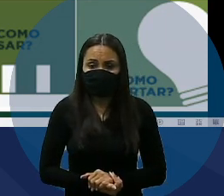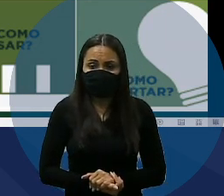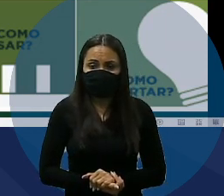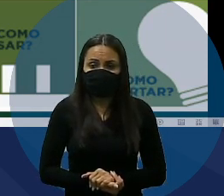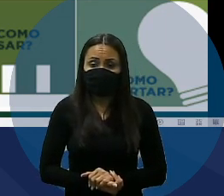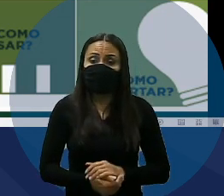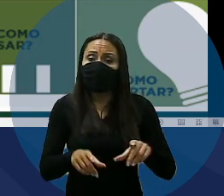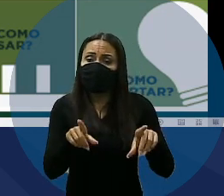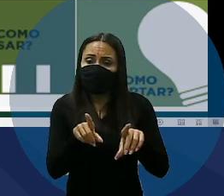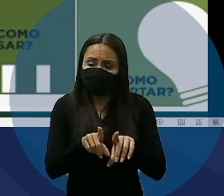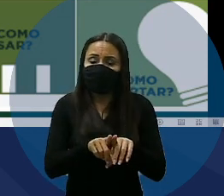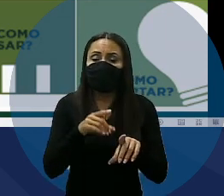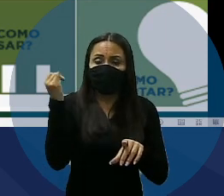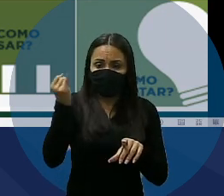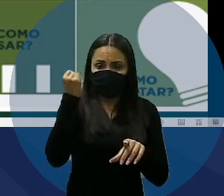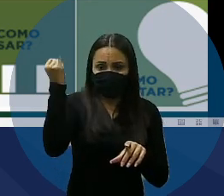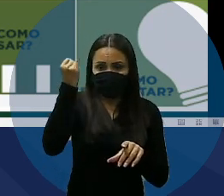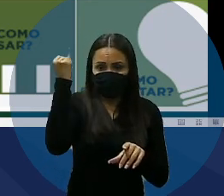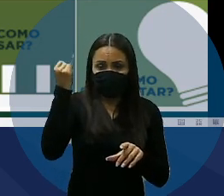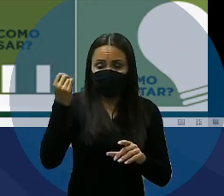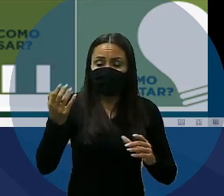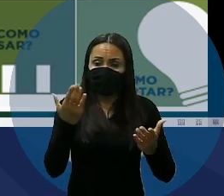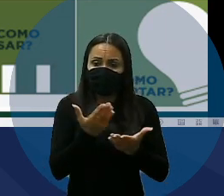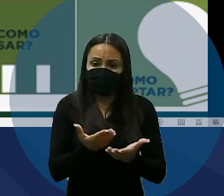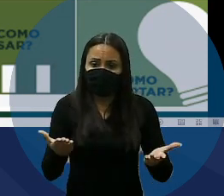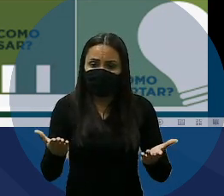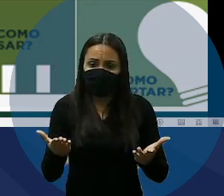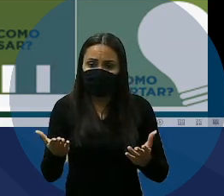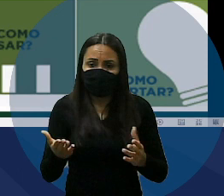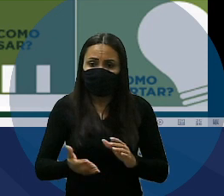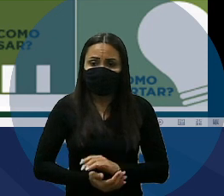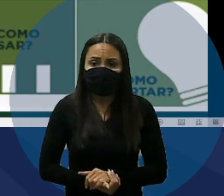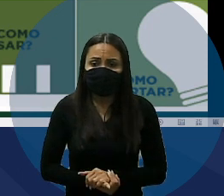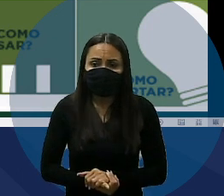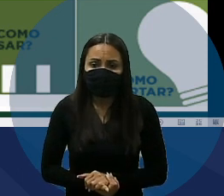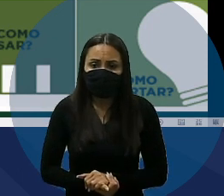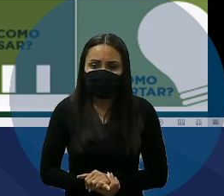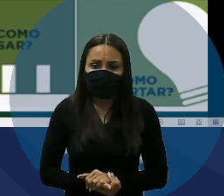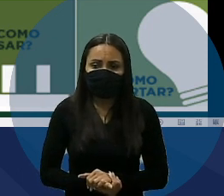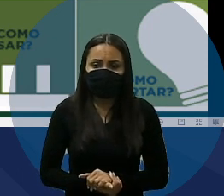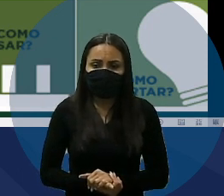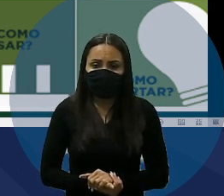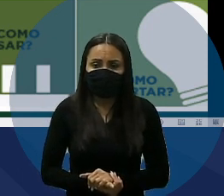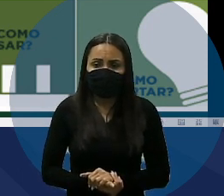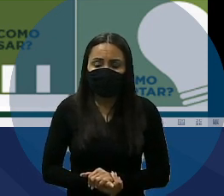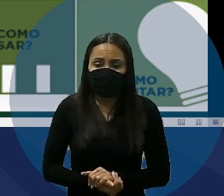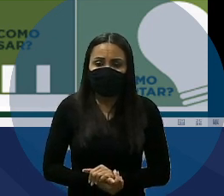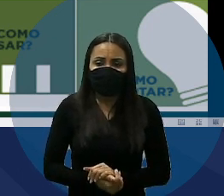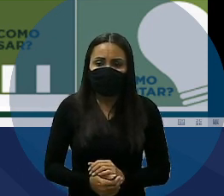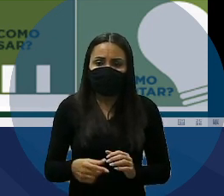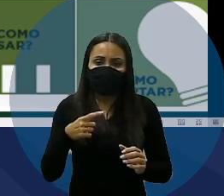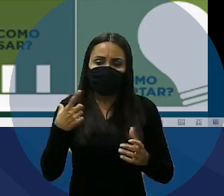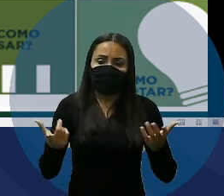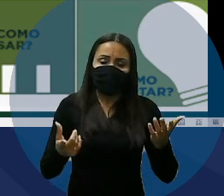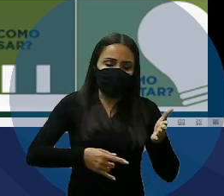Também é importante você, de quem comprar, né? Ver se tem garantia, se tem uma nota